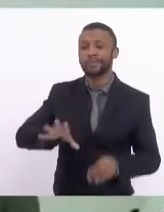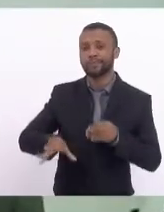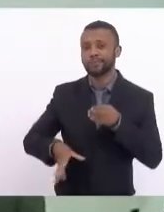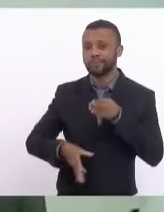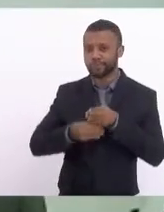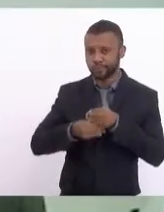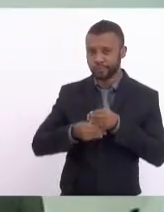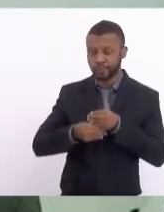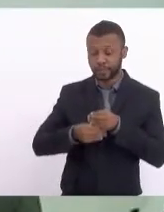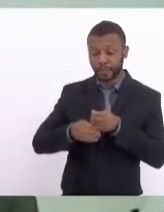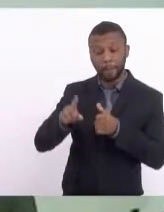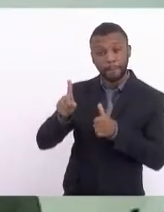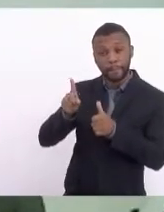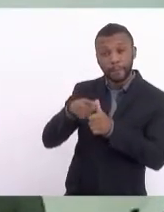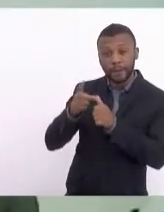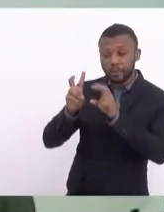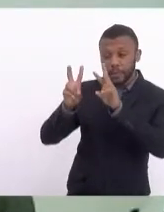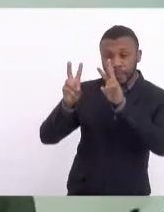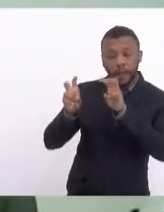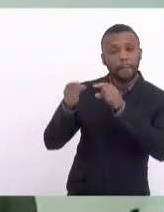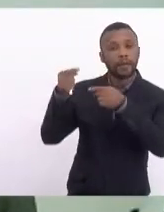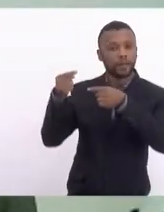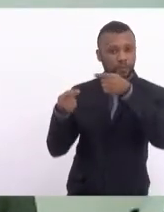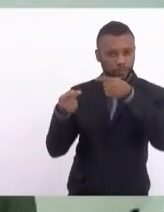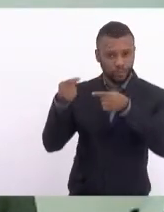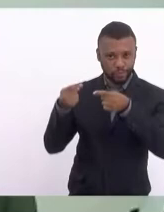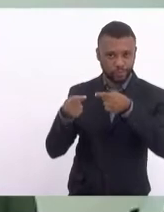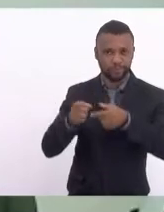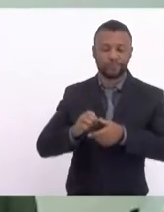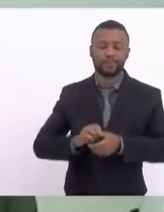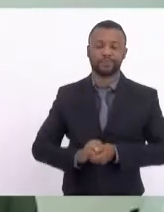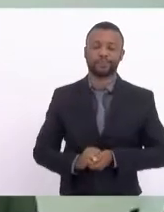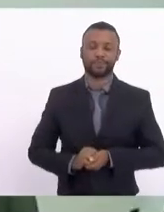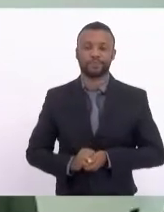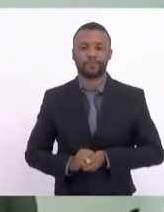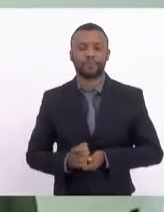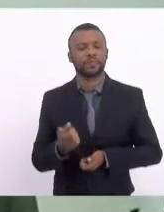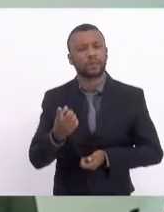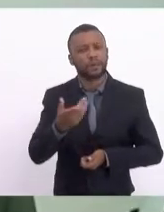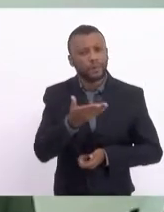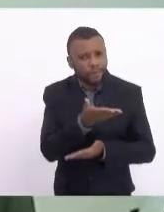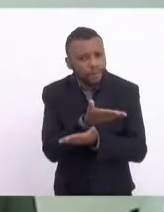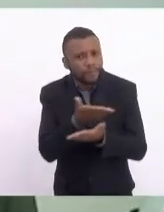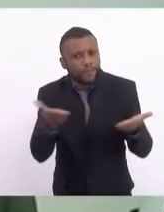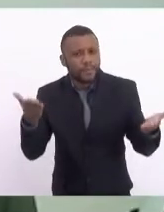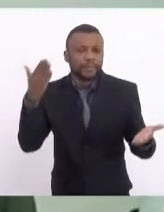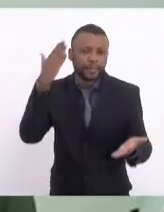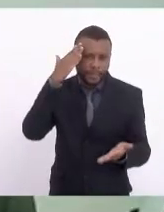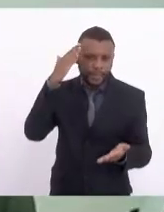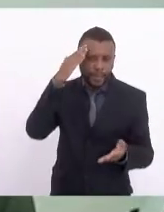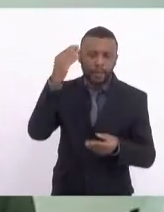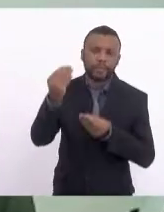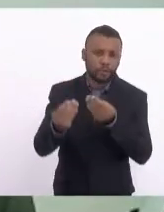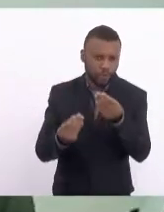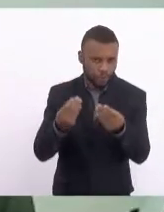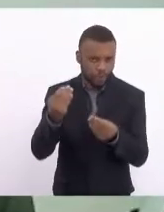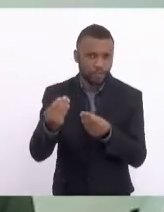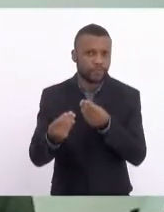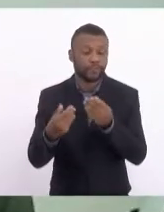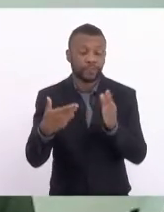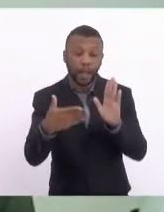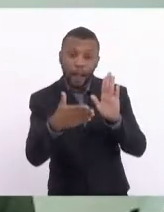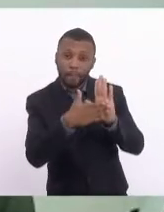primeira questão que eles colocam. Como bem sabem as senhoras e os senhores, a proposta